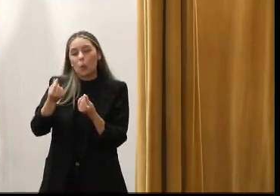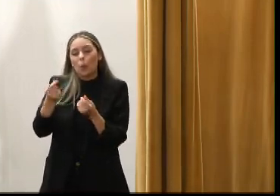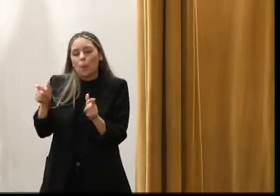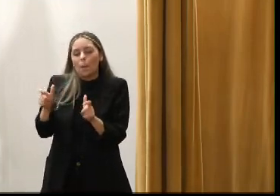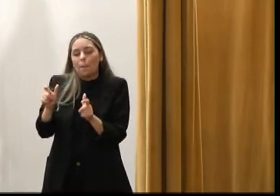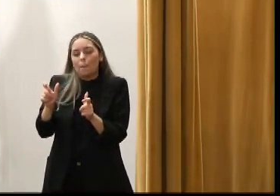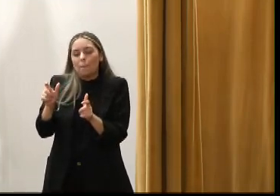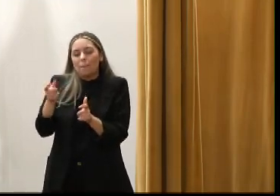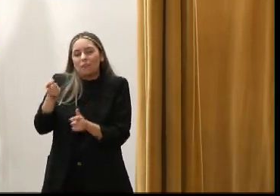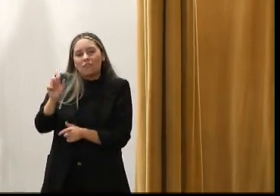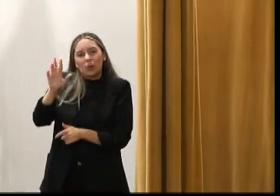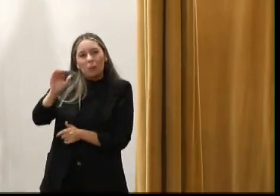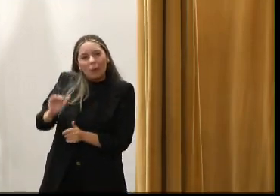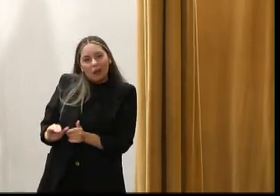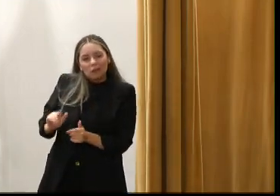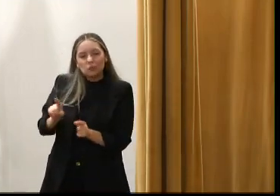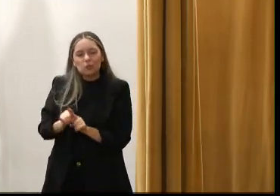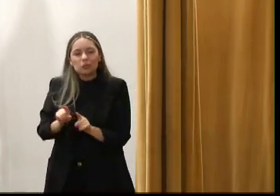pela